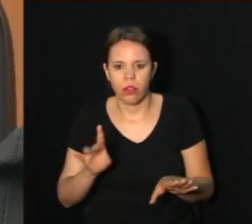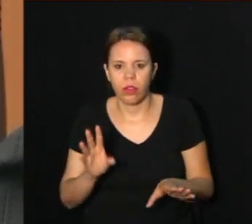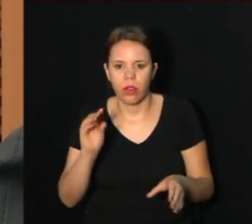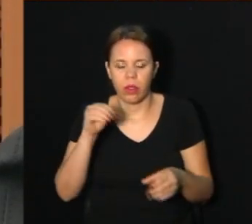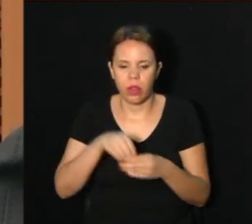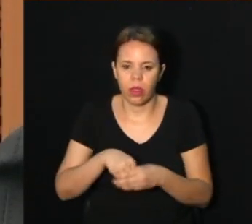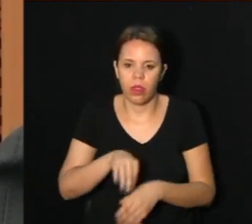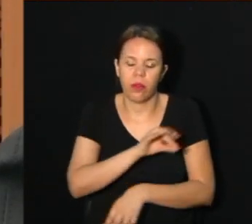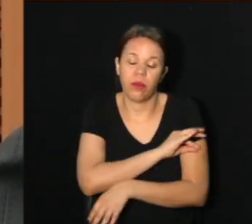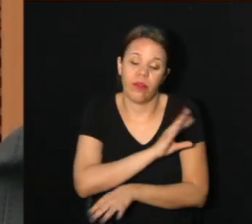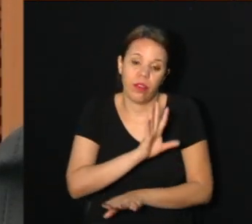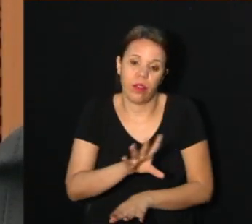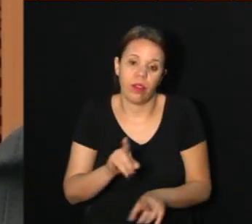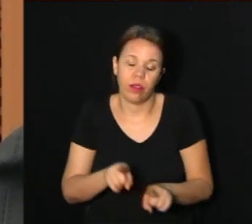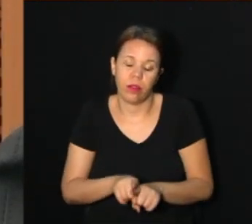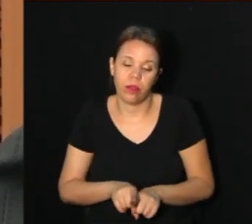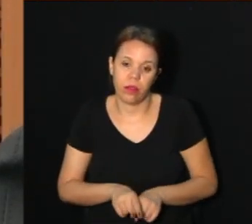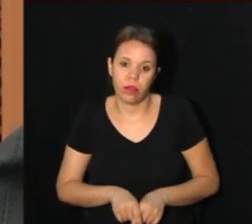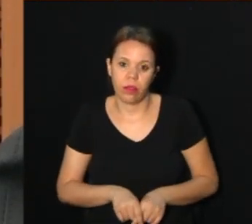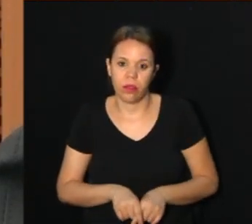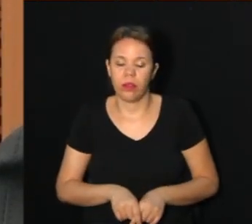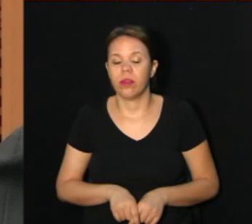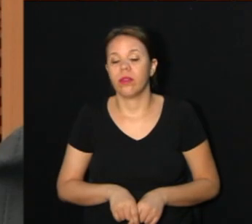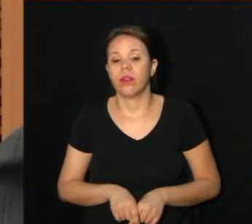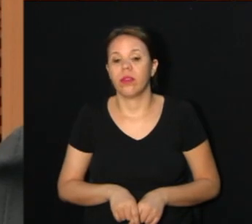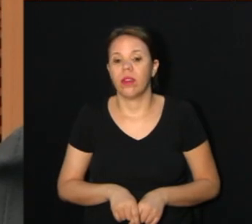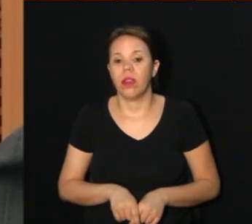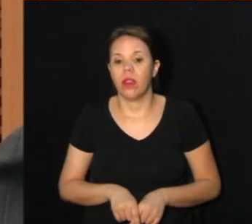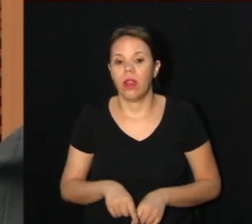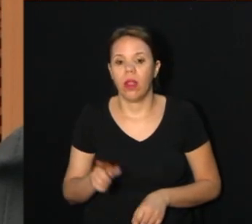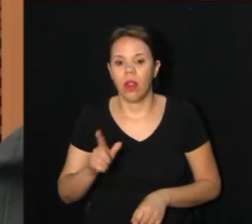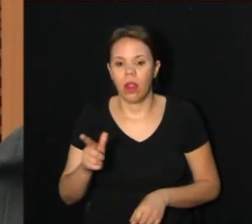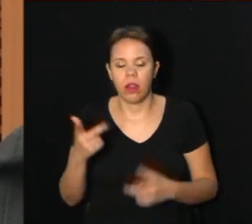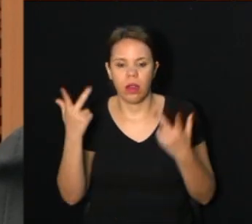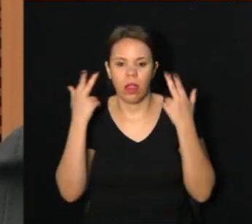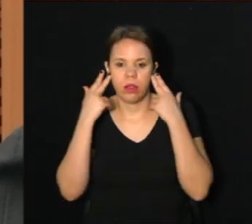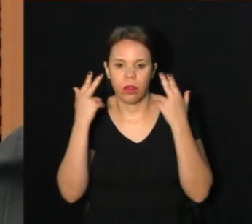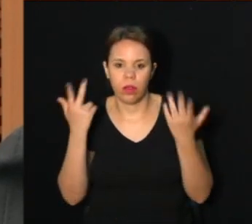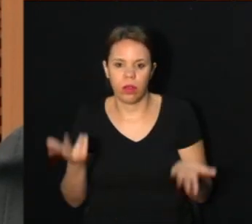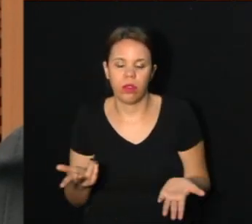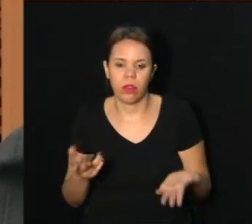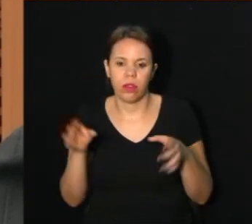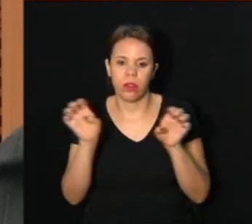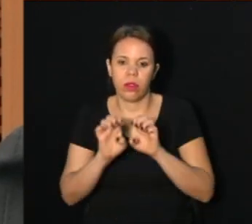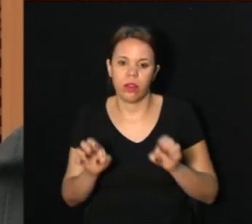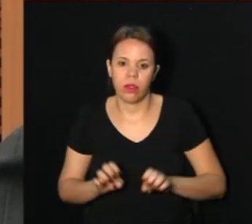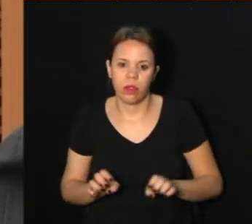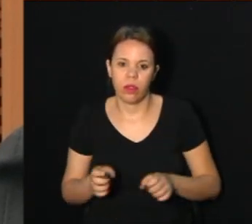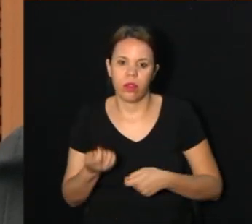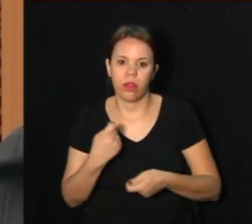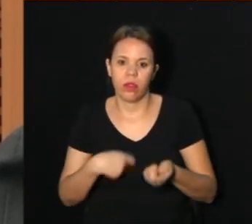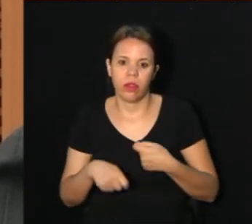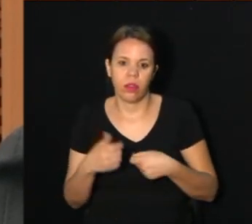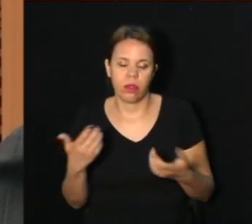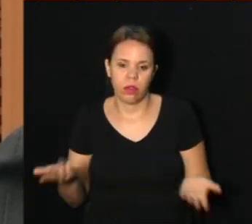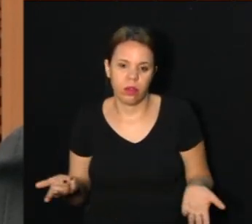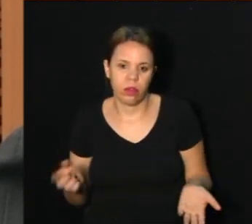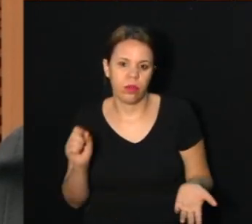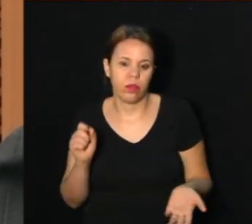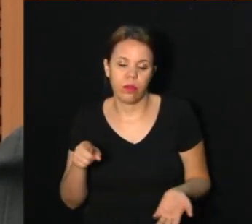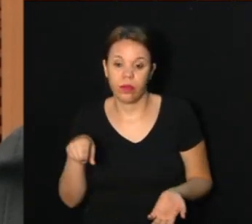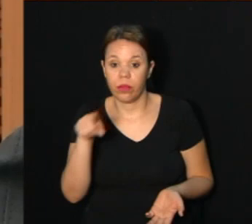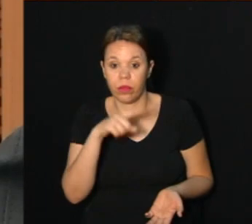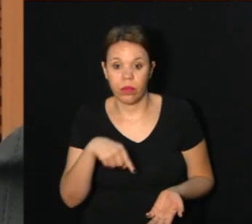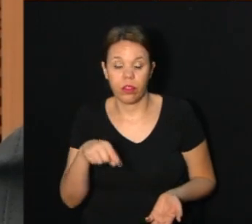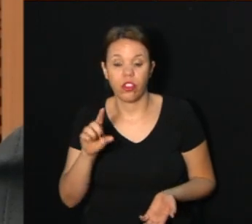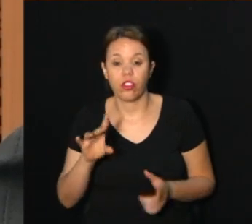e contencioso, ela é absolutamente natural, como em qualquer estrutura organizacional, de que você